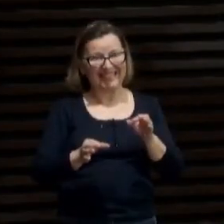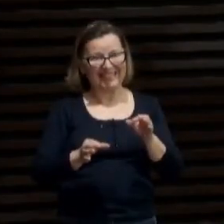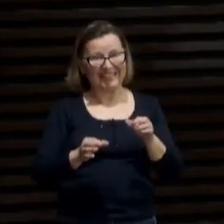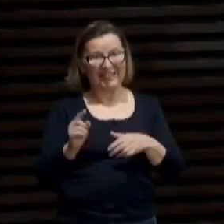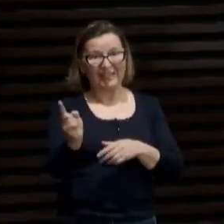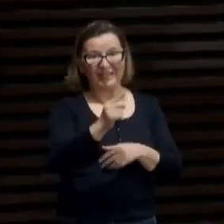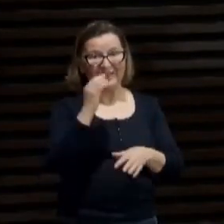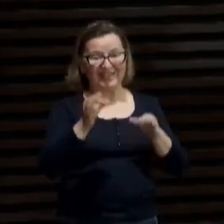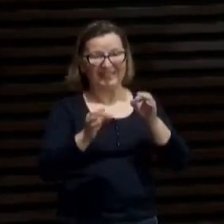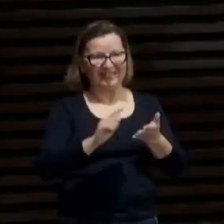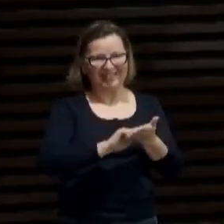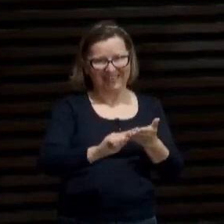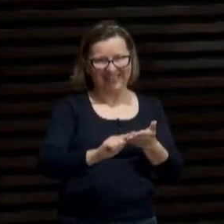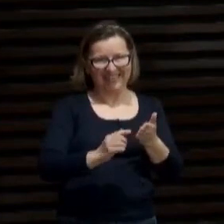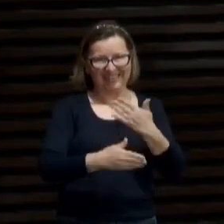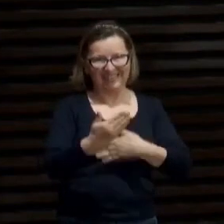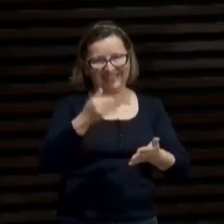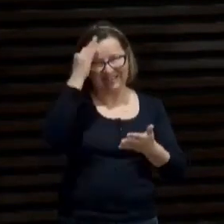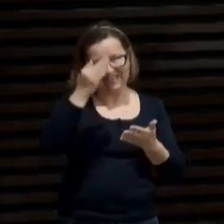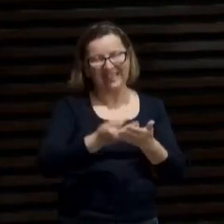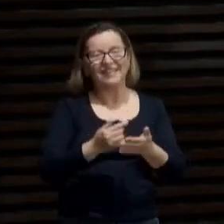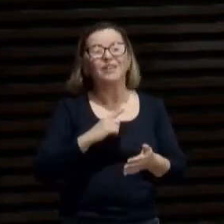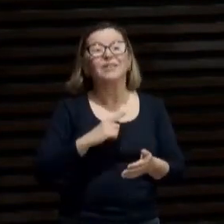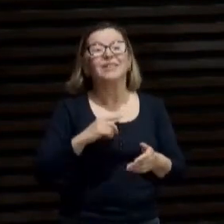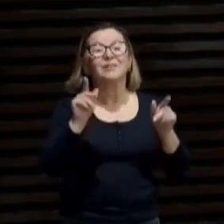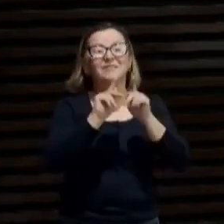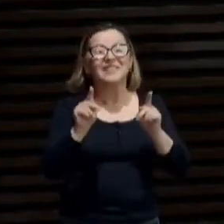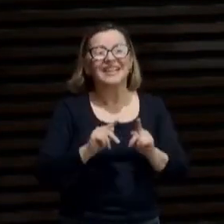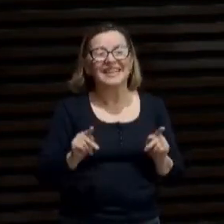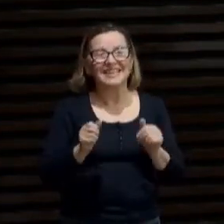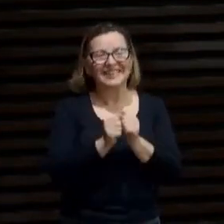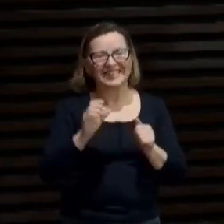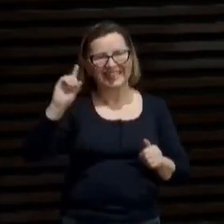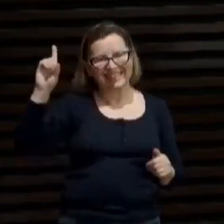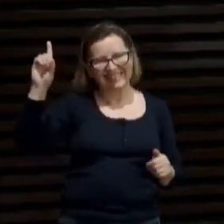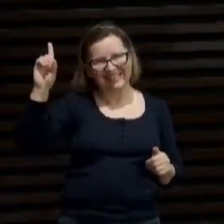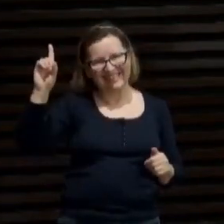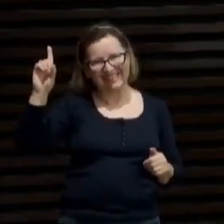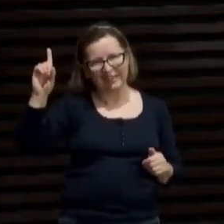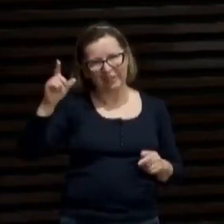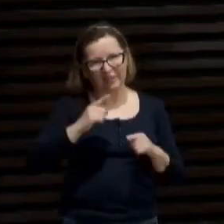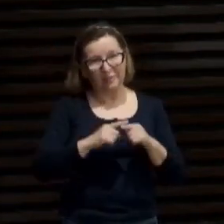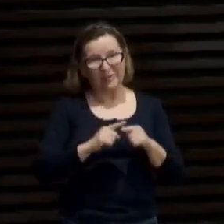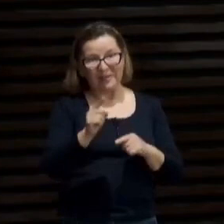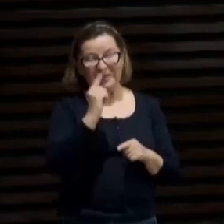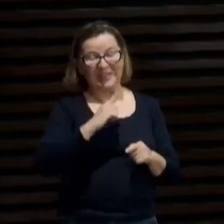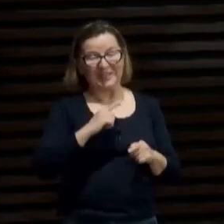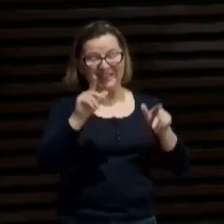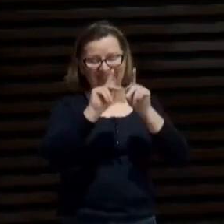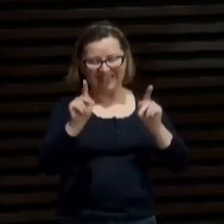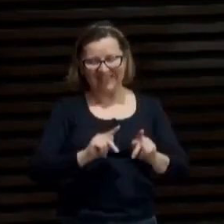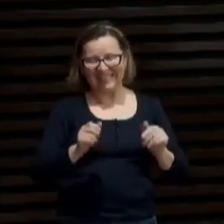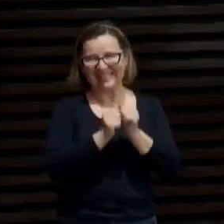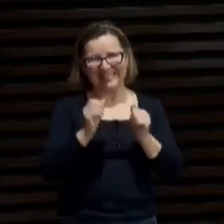Justificados, pois, mediante a fé, temos o quê? Paz com Deus. E porque nós temos paz